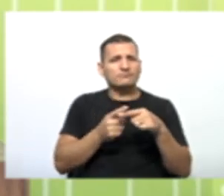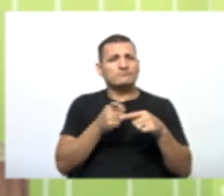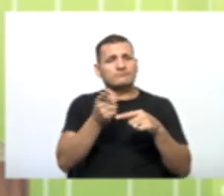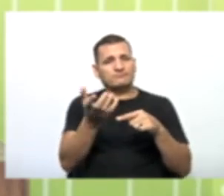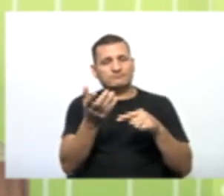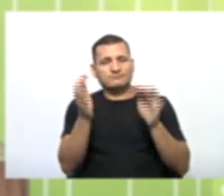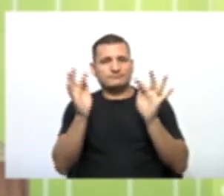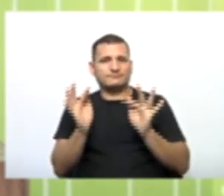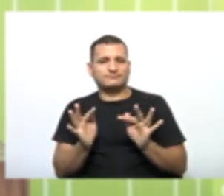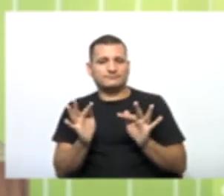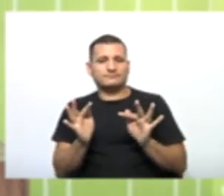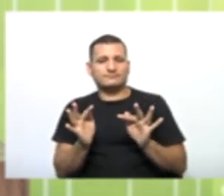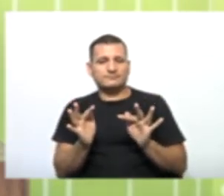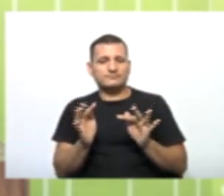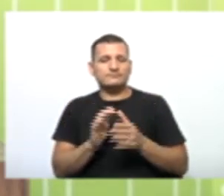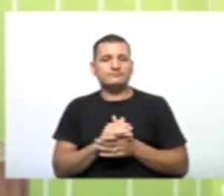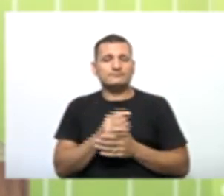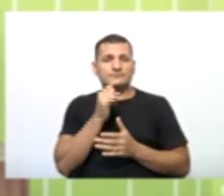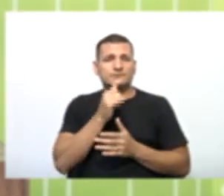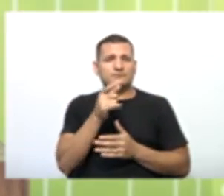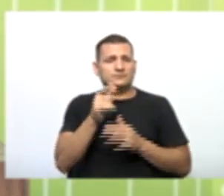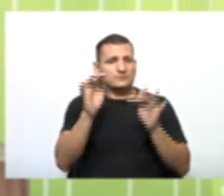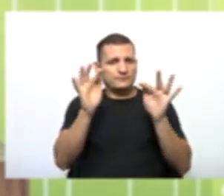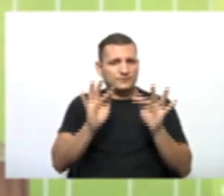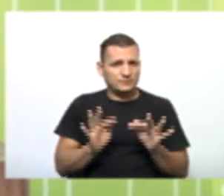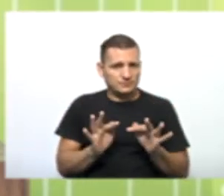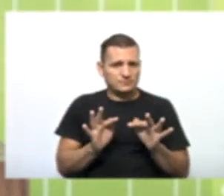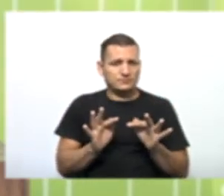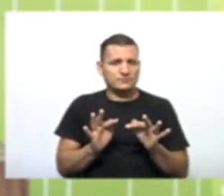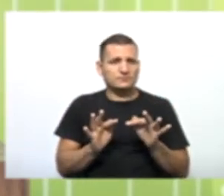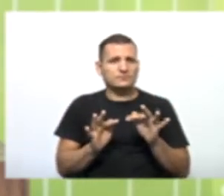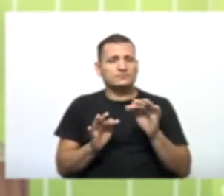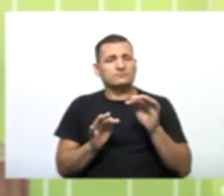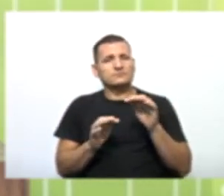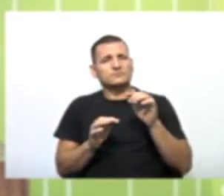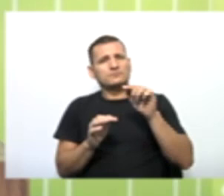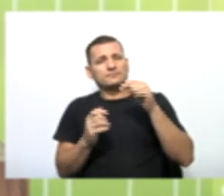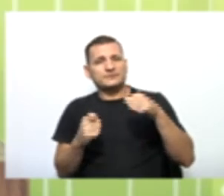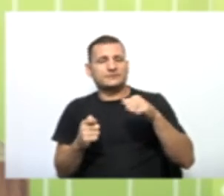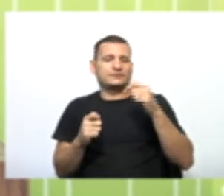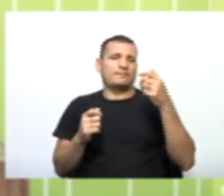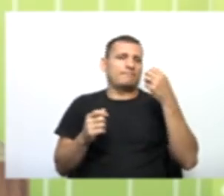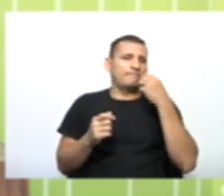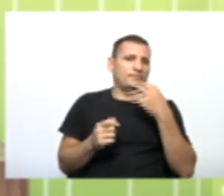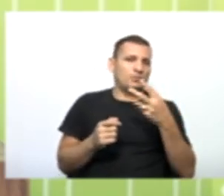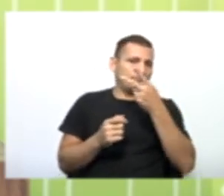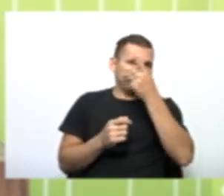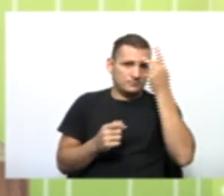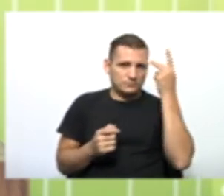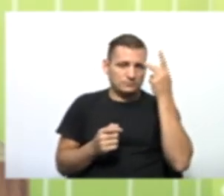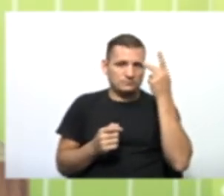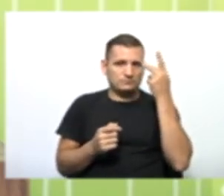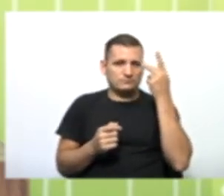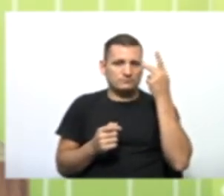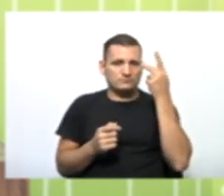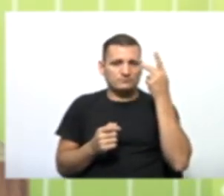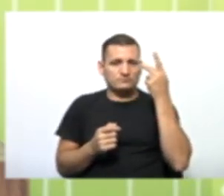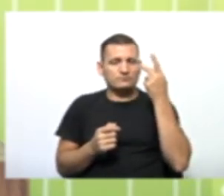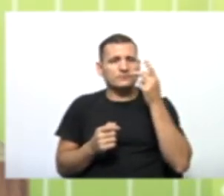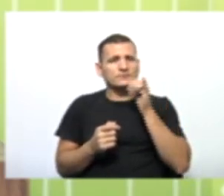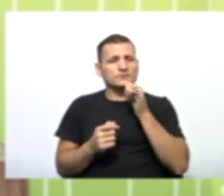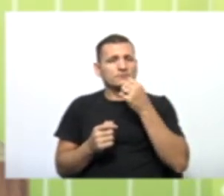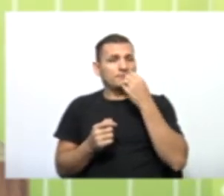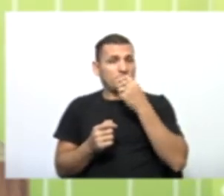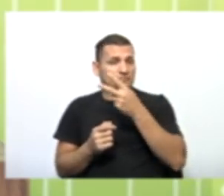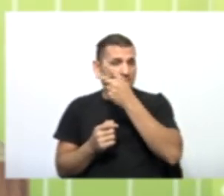feliz. Se você for feliz, você só consegue ser feliz se você for uma boa pessoa. E você só vai ser uma